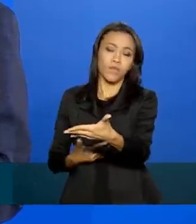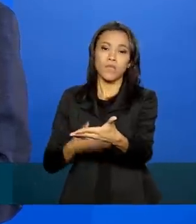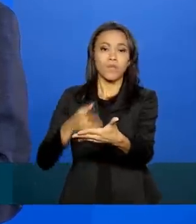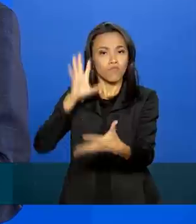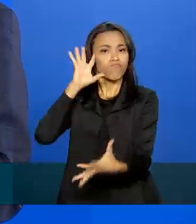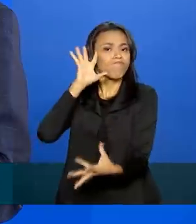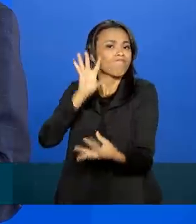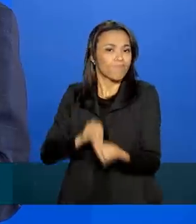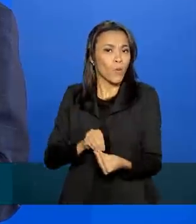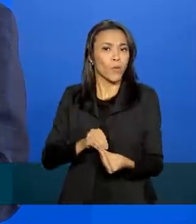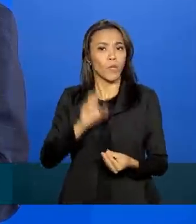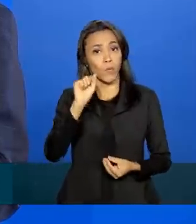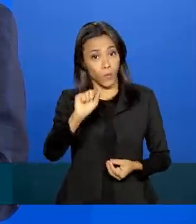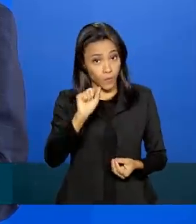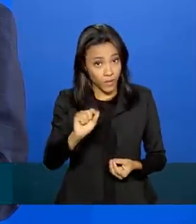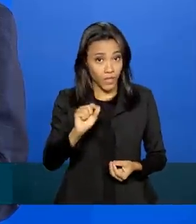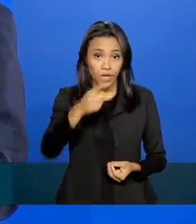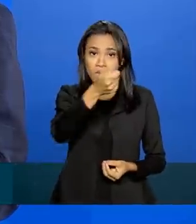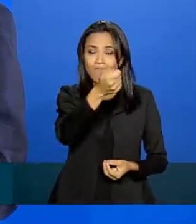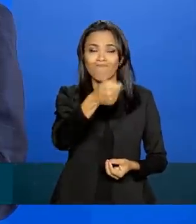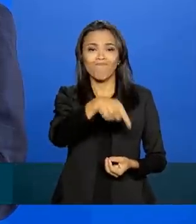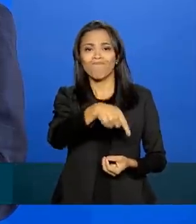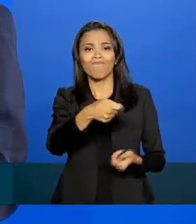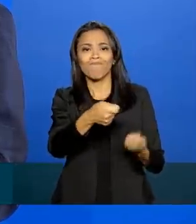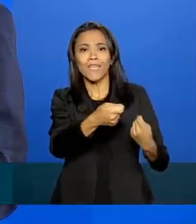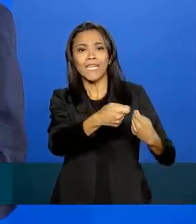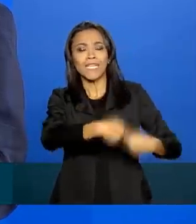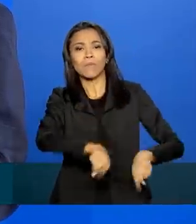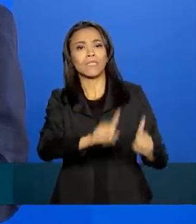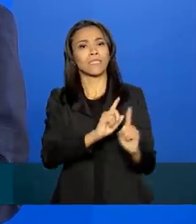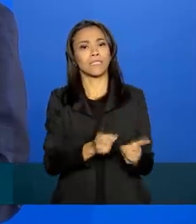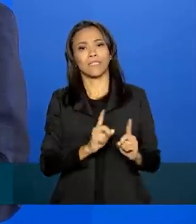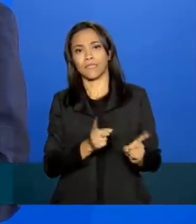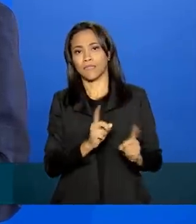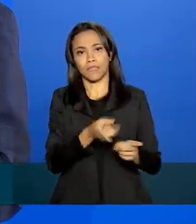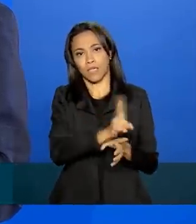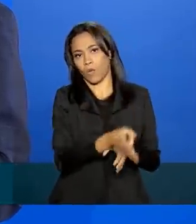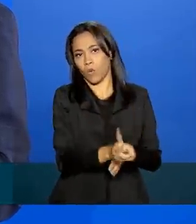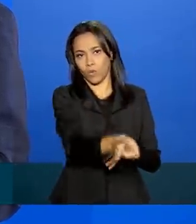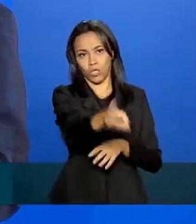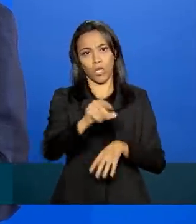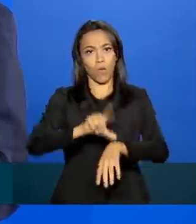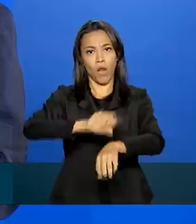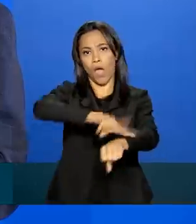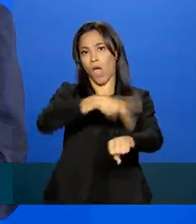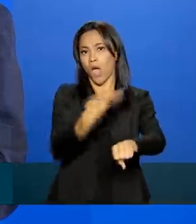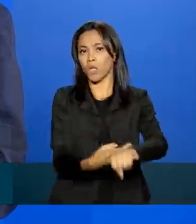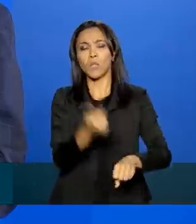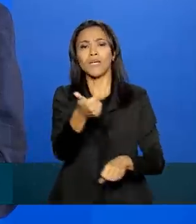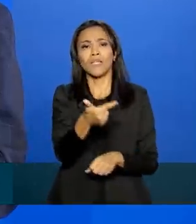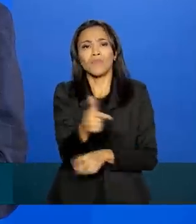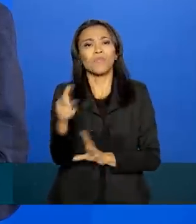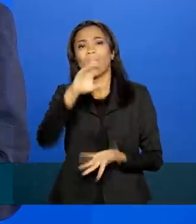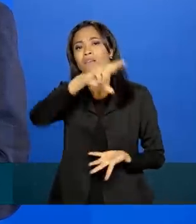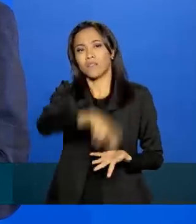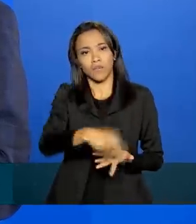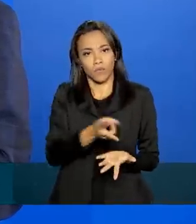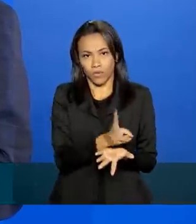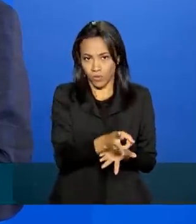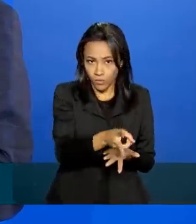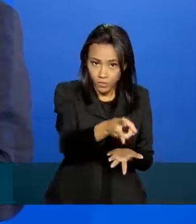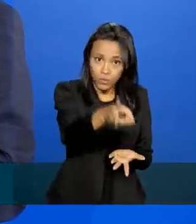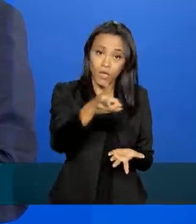o instrumento deixou de produzir os benefícios esperados perdendo a razão da sua aplicação